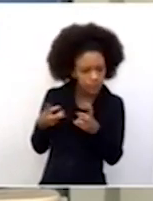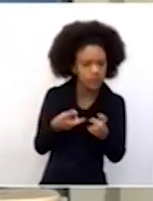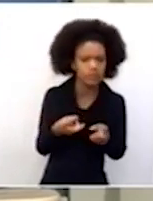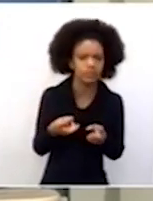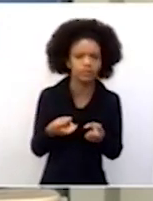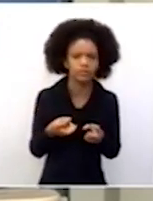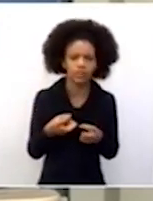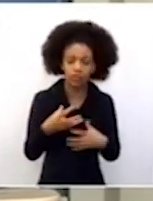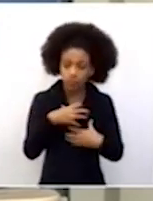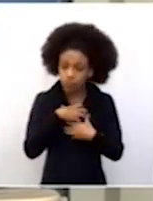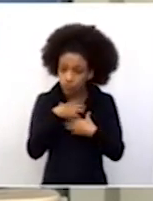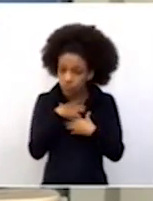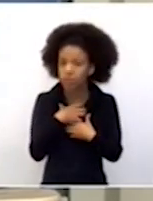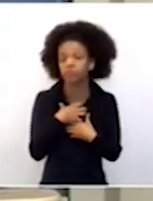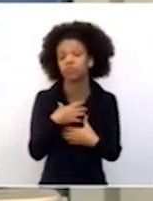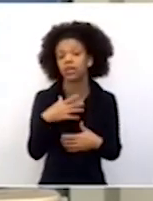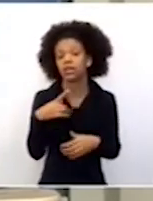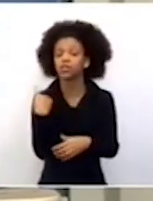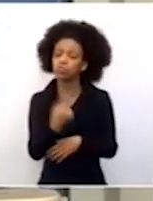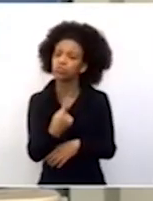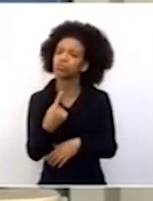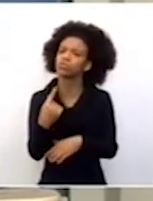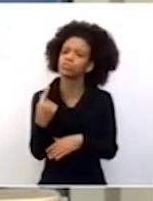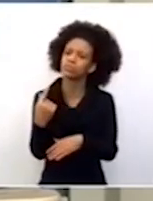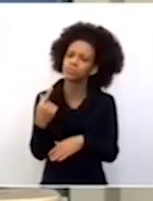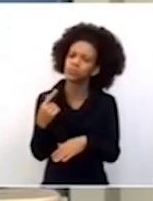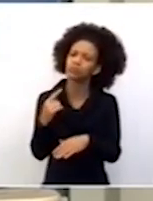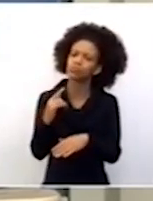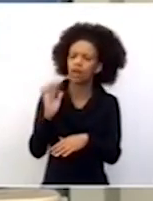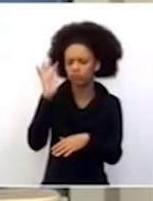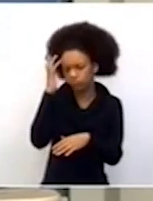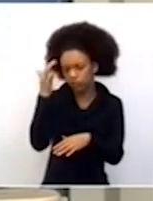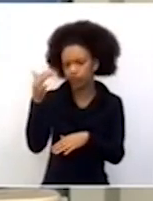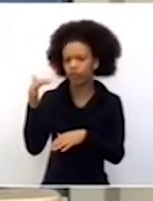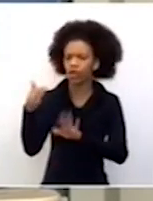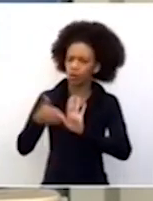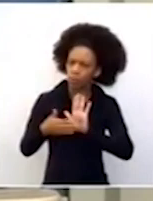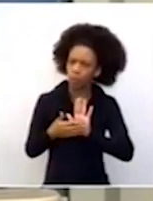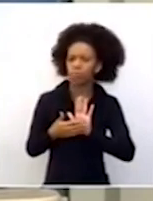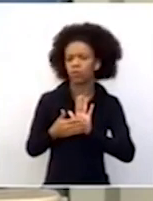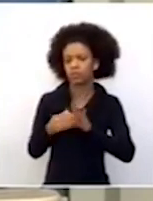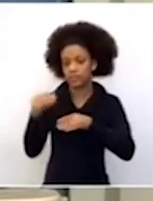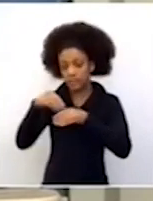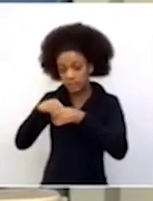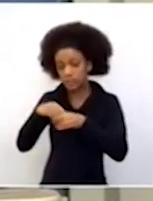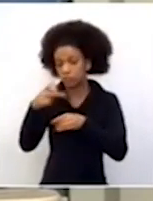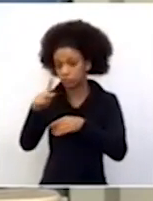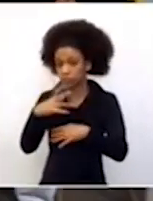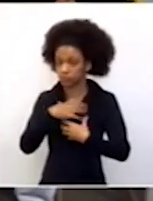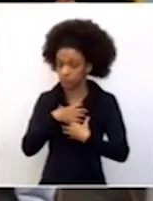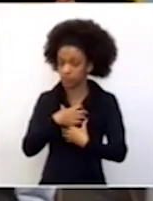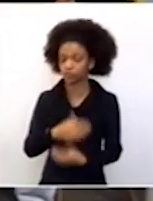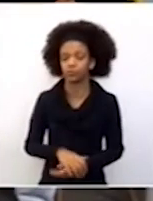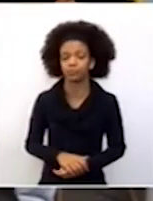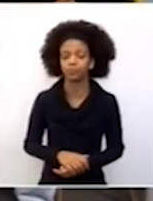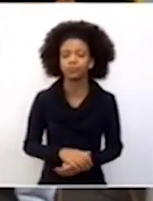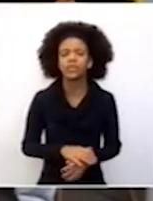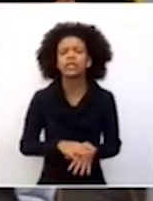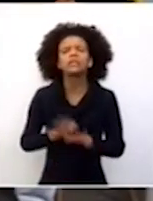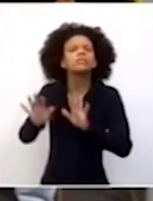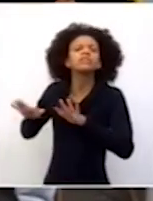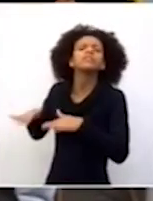intencionalidade também, que aí nós vamos promover algumas ações dentro dessa perspectiva. Então, Denise, aí, de acordo com a questão que